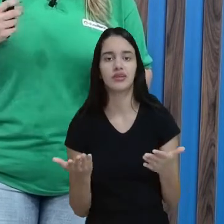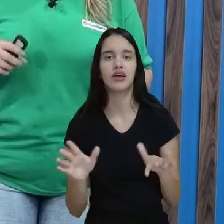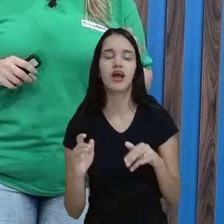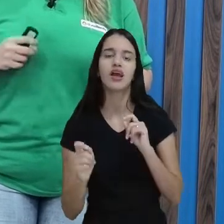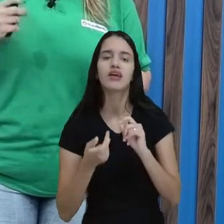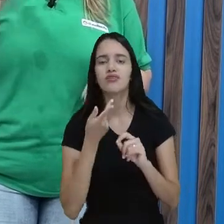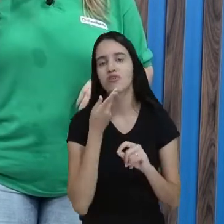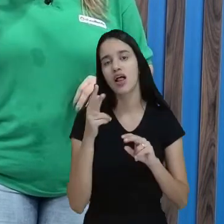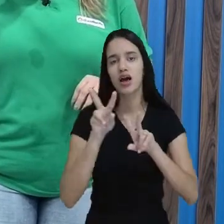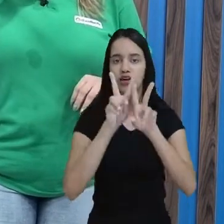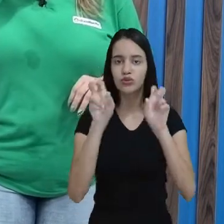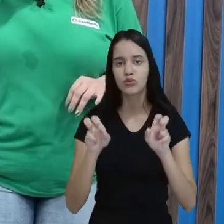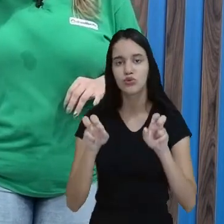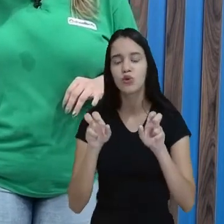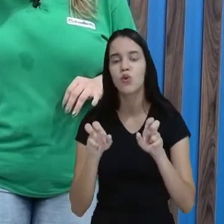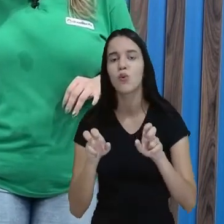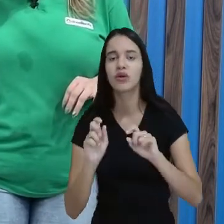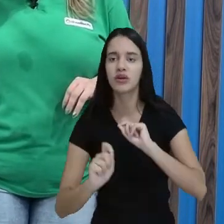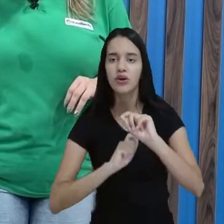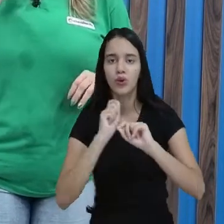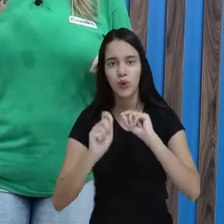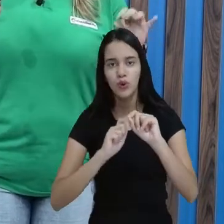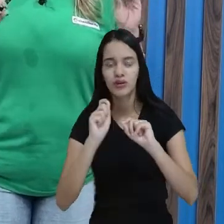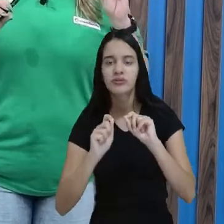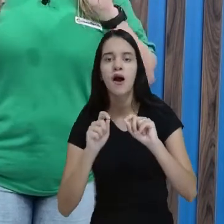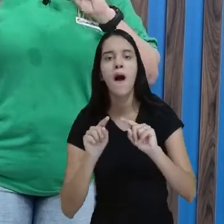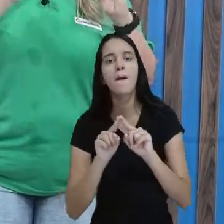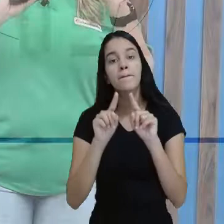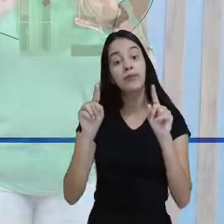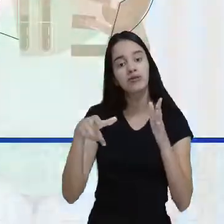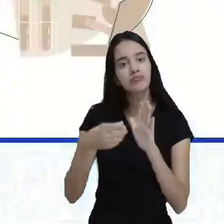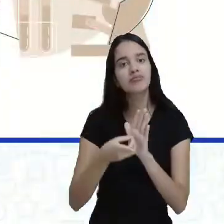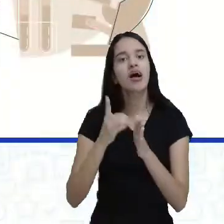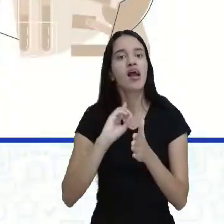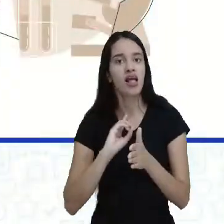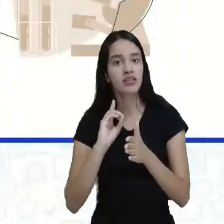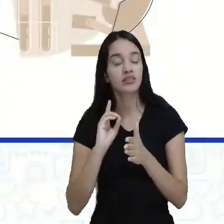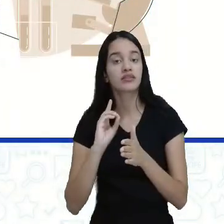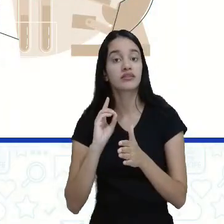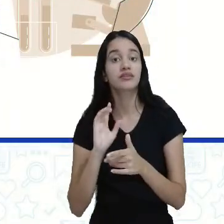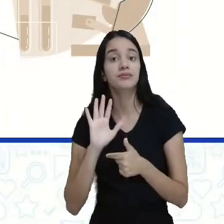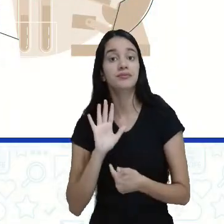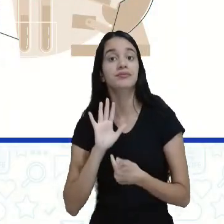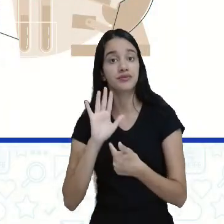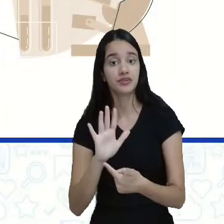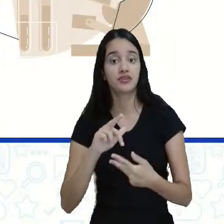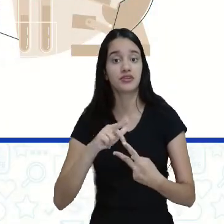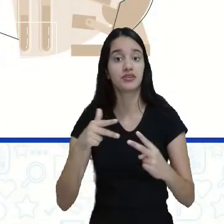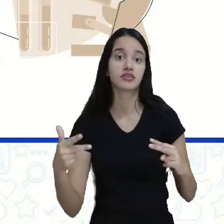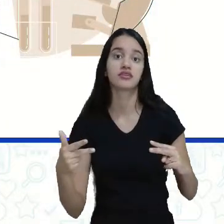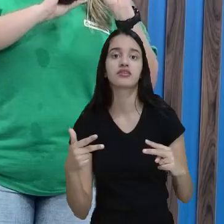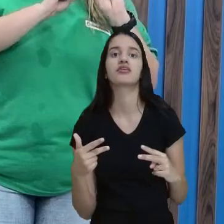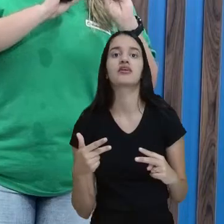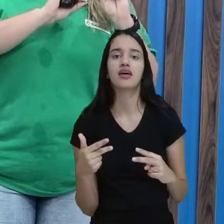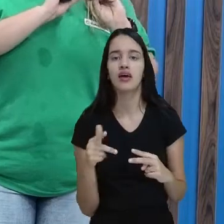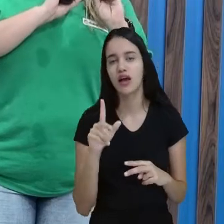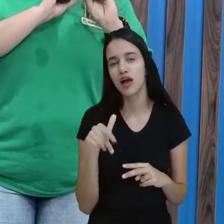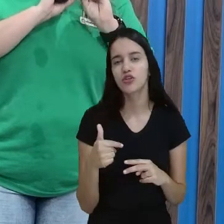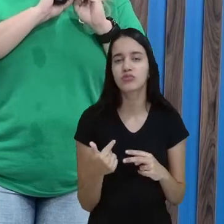Que fala sobre a recombinação, mas antes de falar da recombinação genética, ele dá